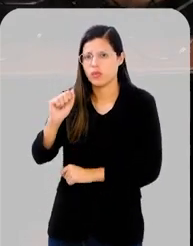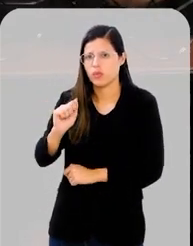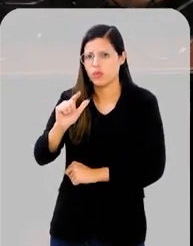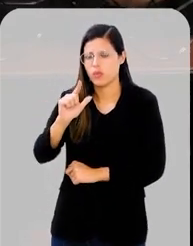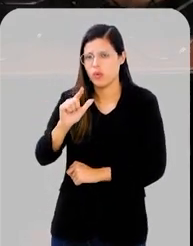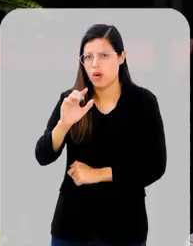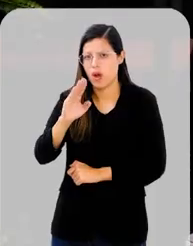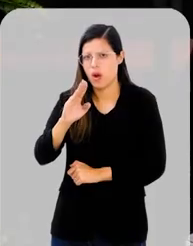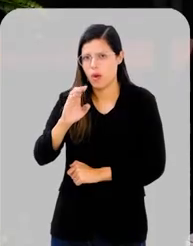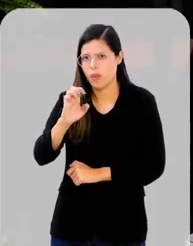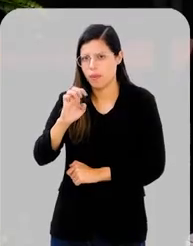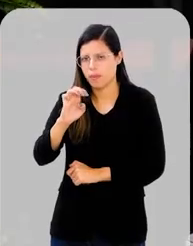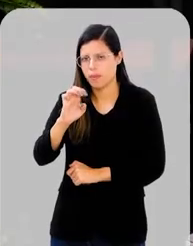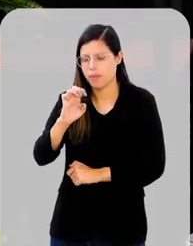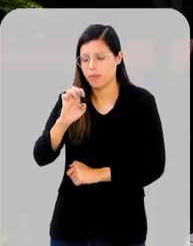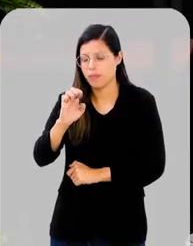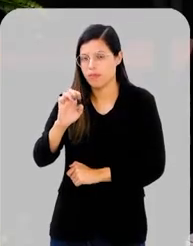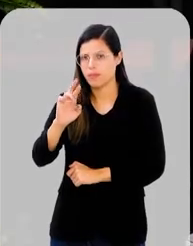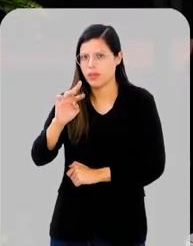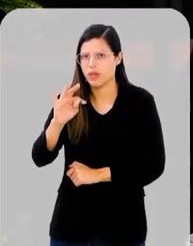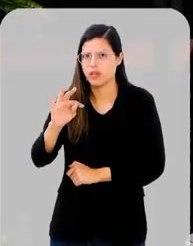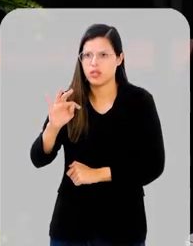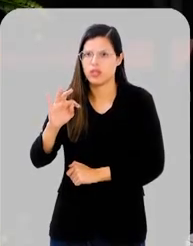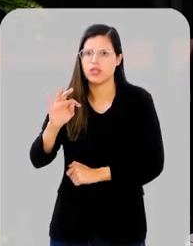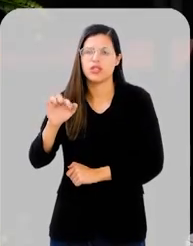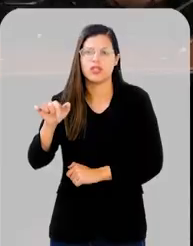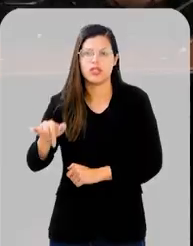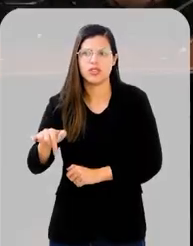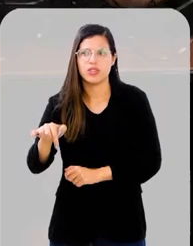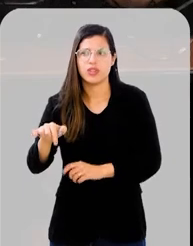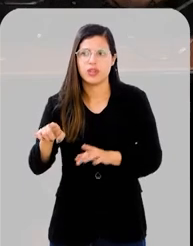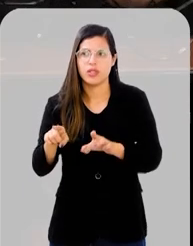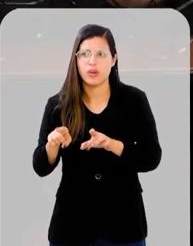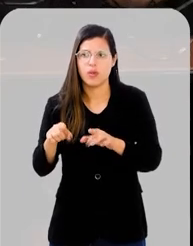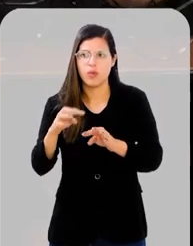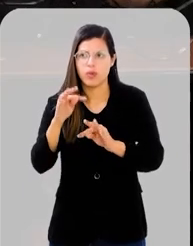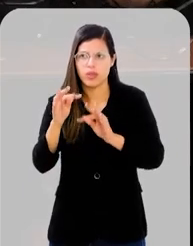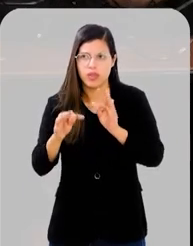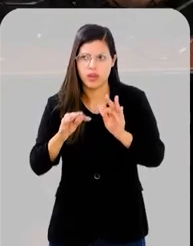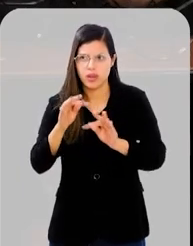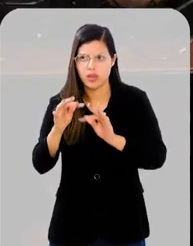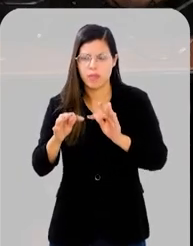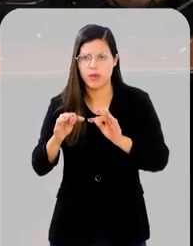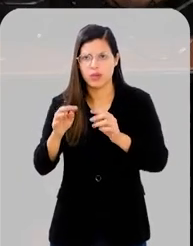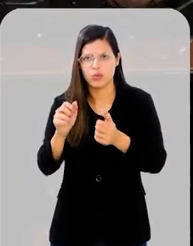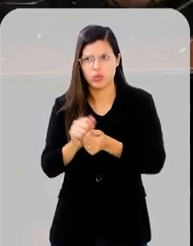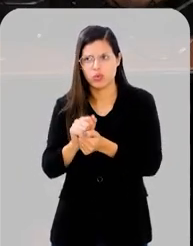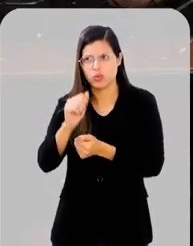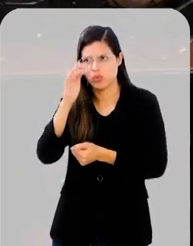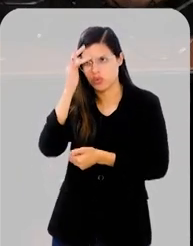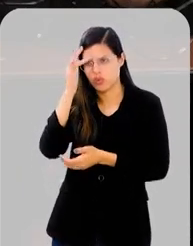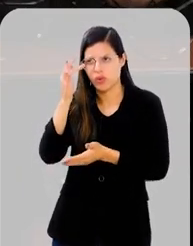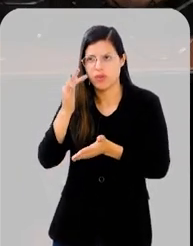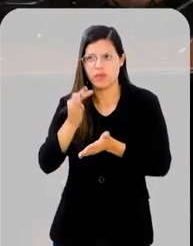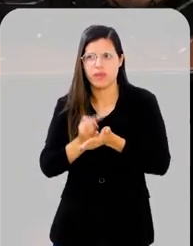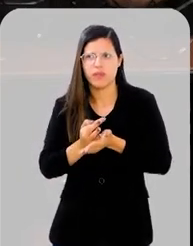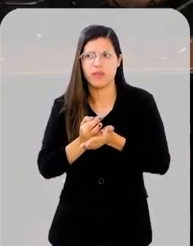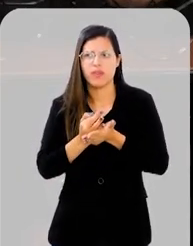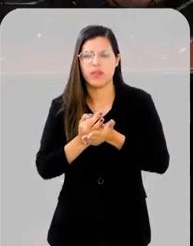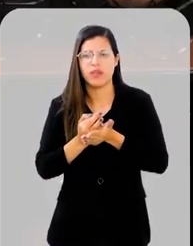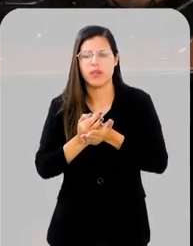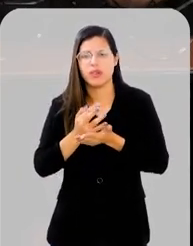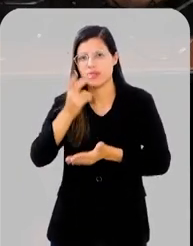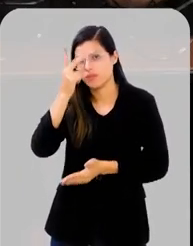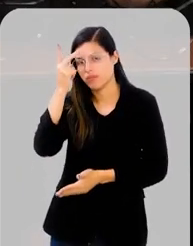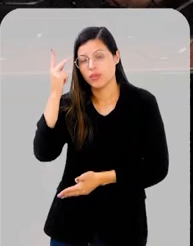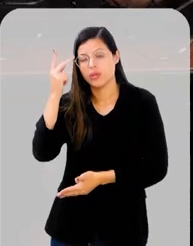Stein e também no Hospital das Clínicas tratamento com a fé para quem quisesse uhum as